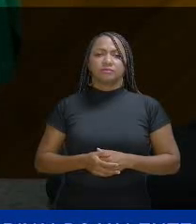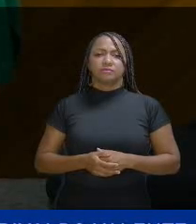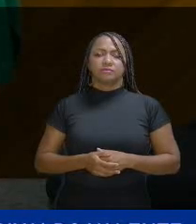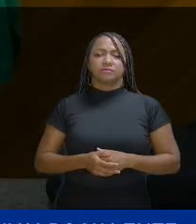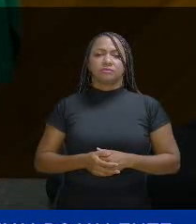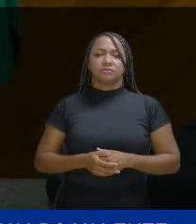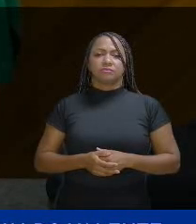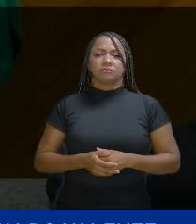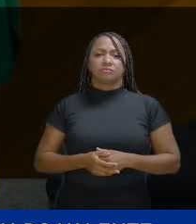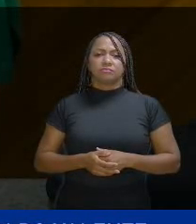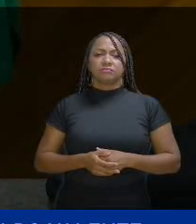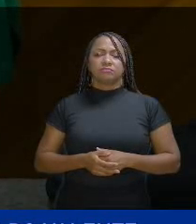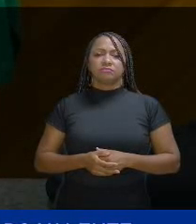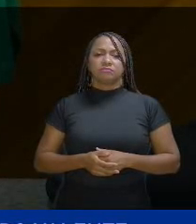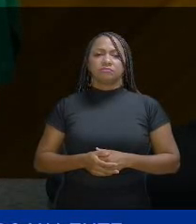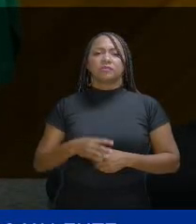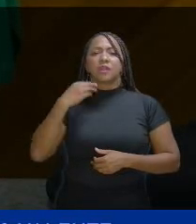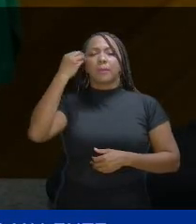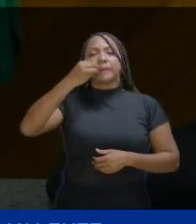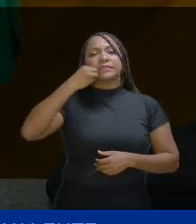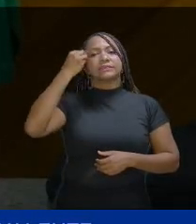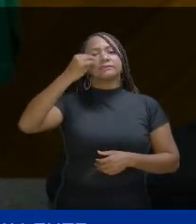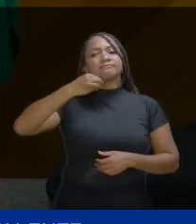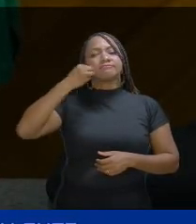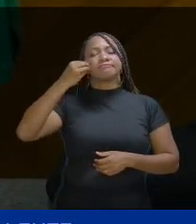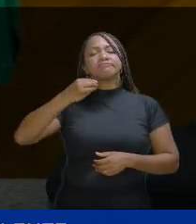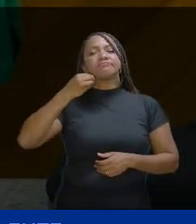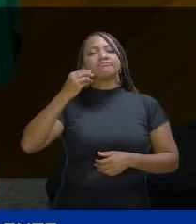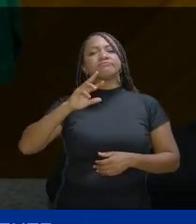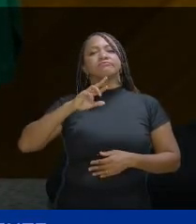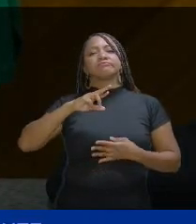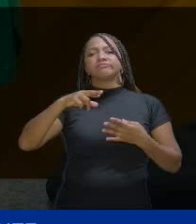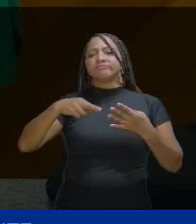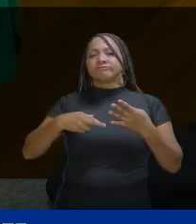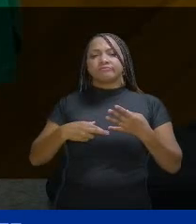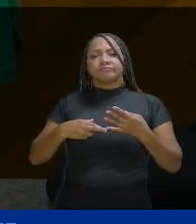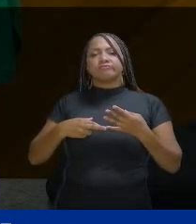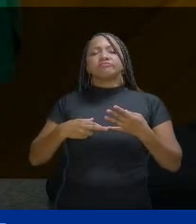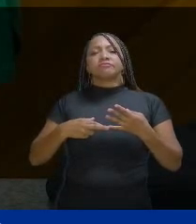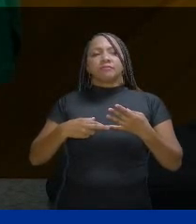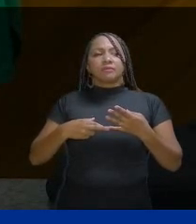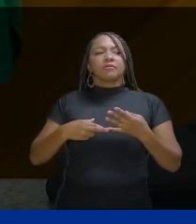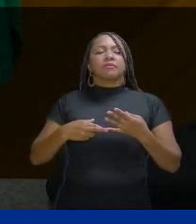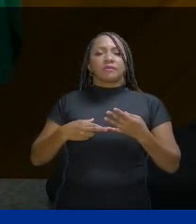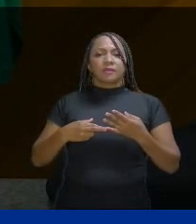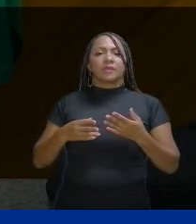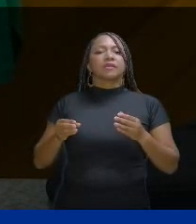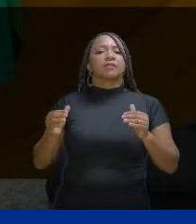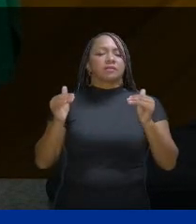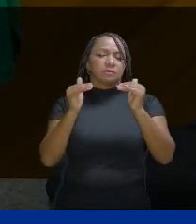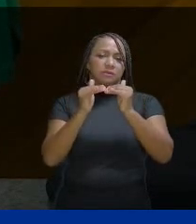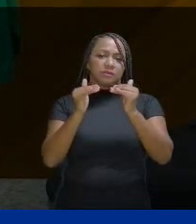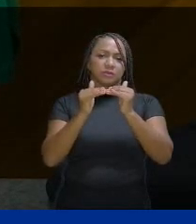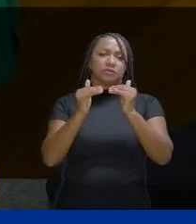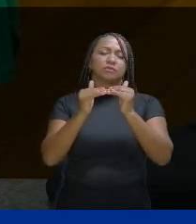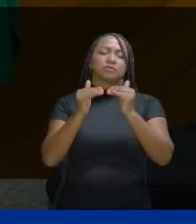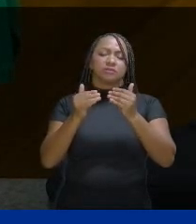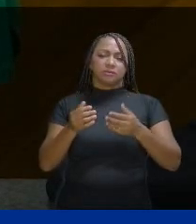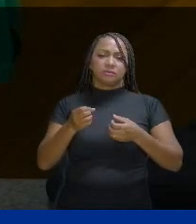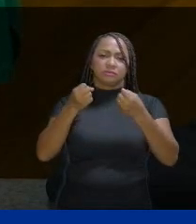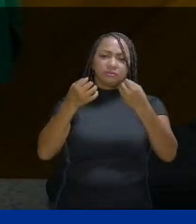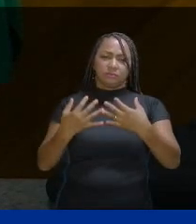Júnior. Inicialmente, observa-se que o recurso preenche os pressupostos recursais intrínsecos e